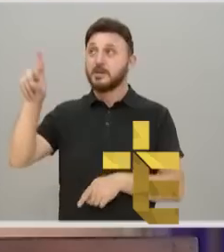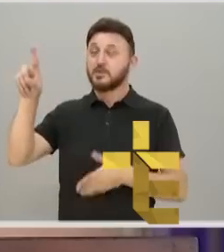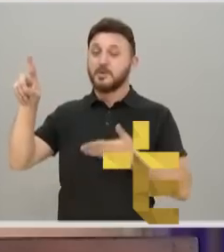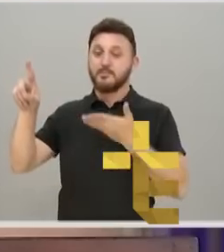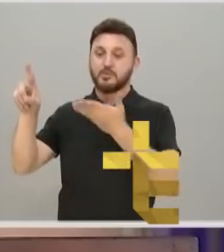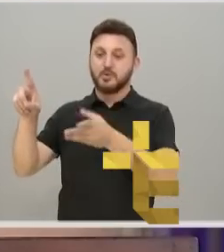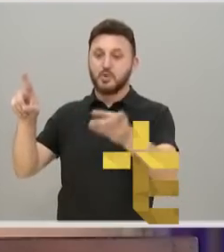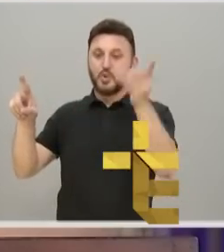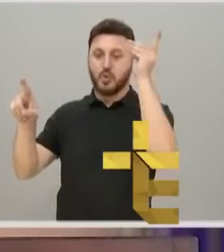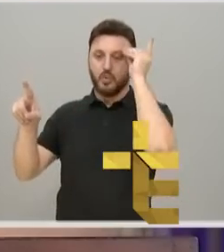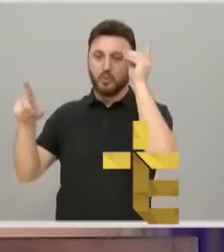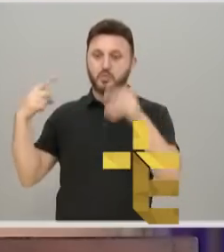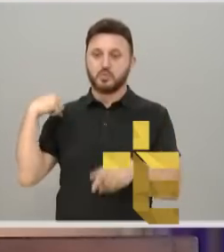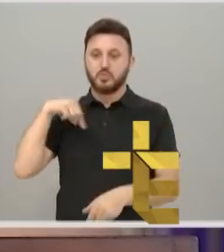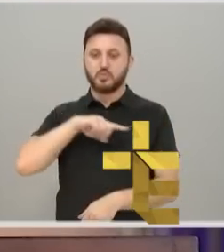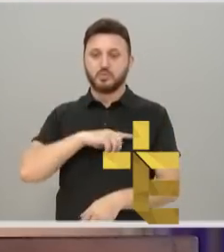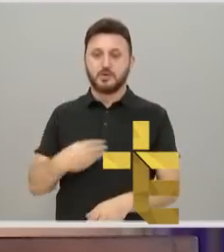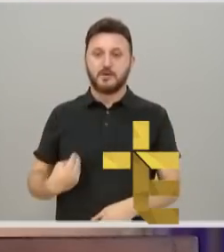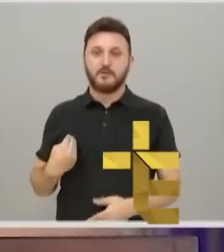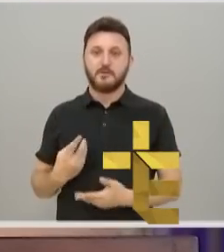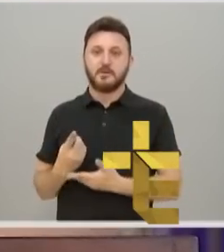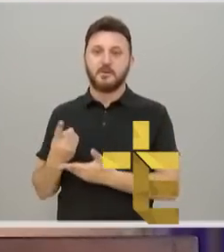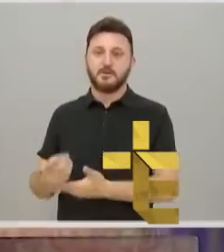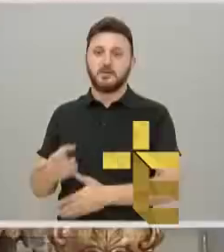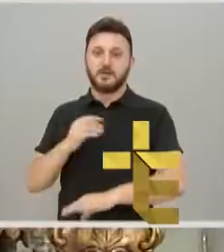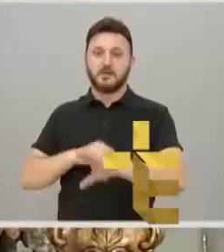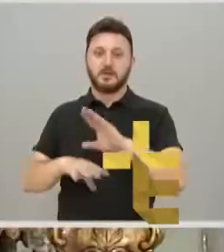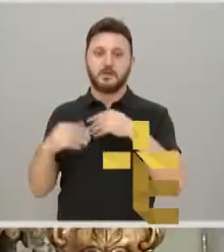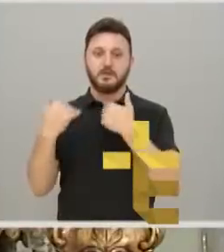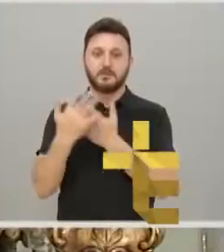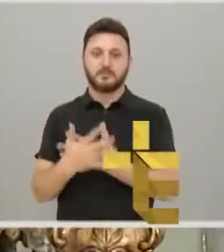nossos dons e nossa vida. Cantemos.